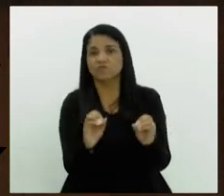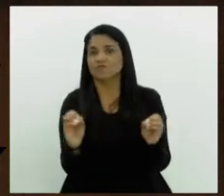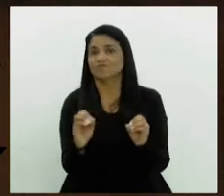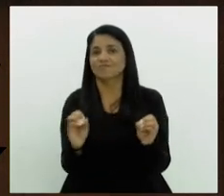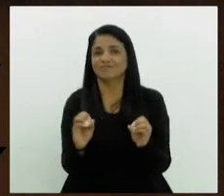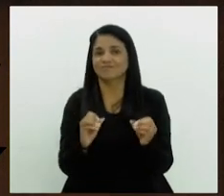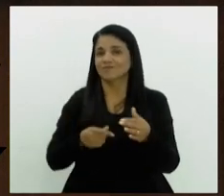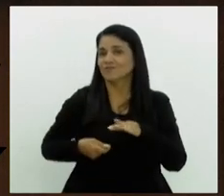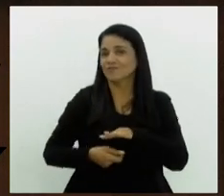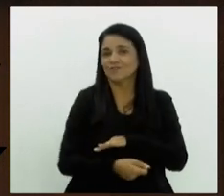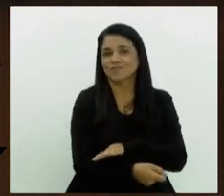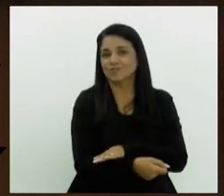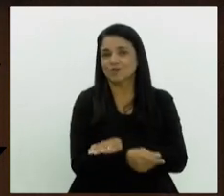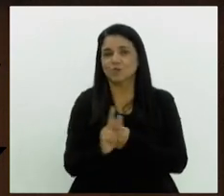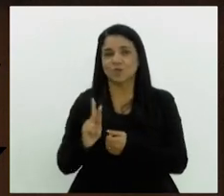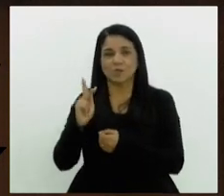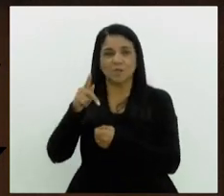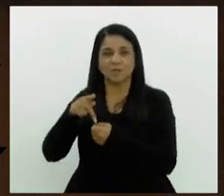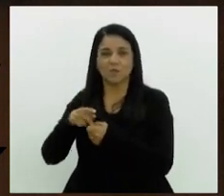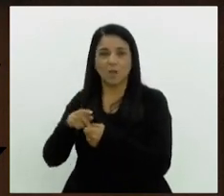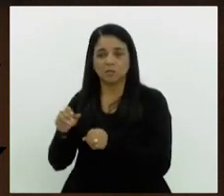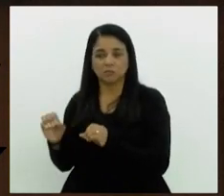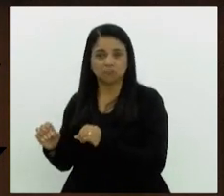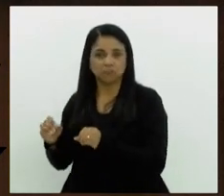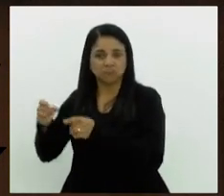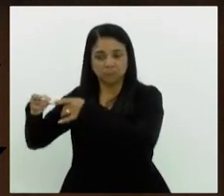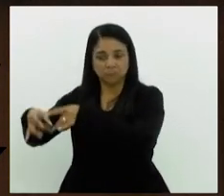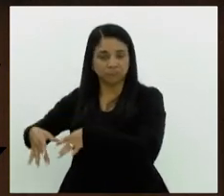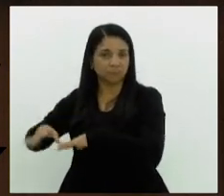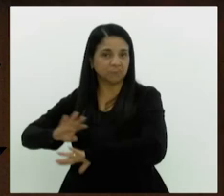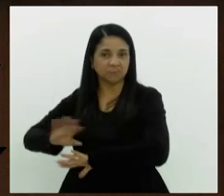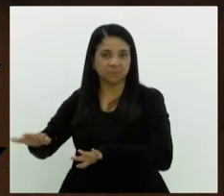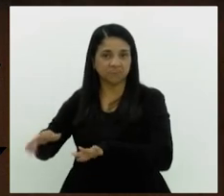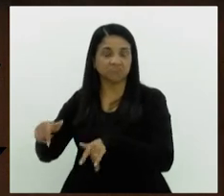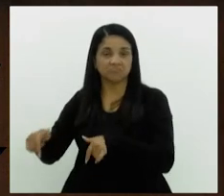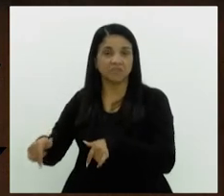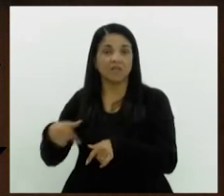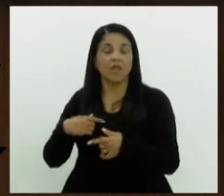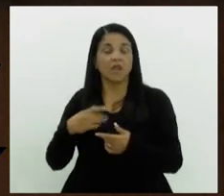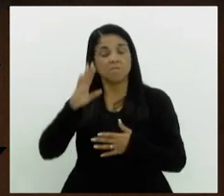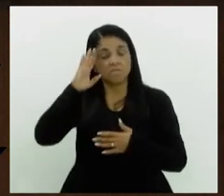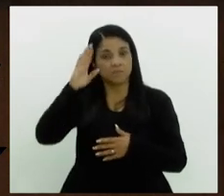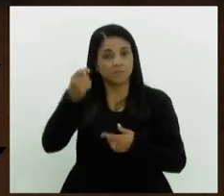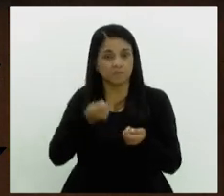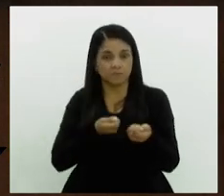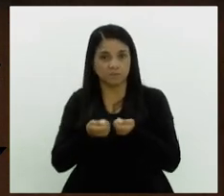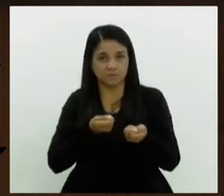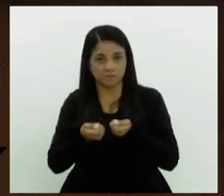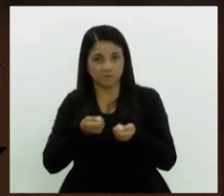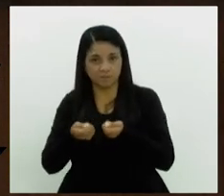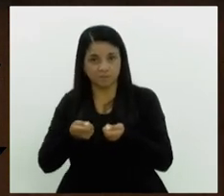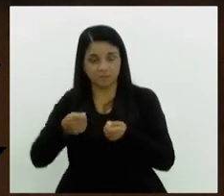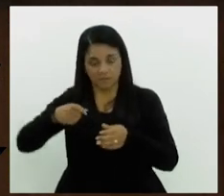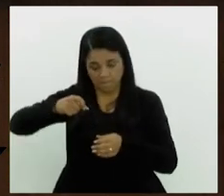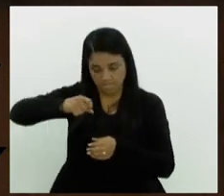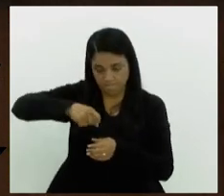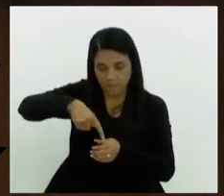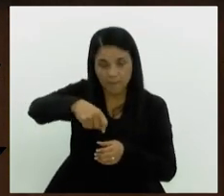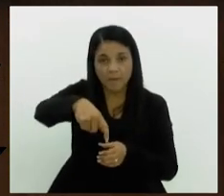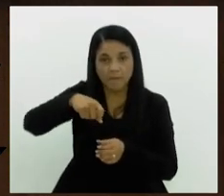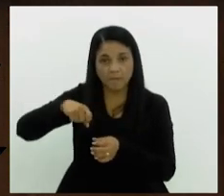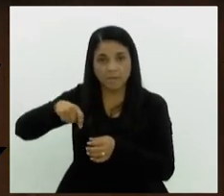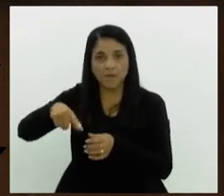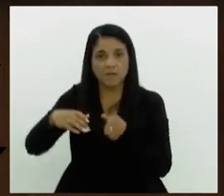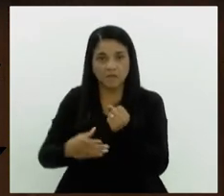para fazer o que a Petrobras não tinha feito, que era fundamental para garantir o controle de carga daquela bacia hidrográfica, então